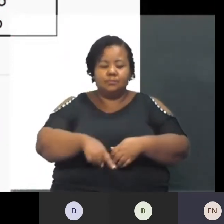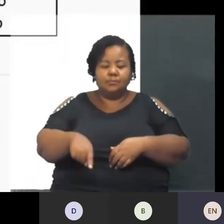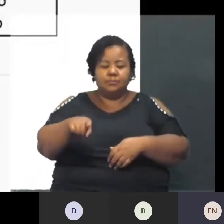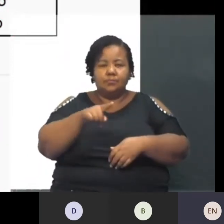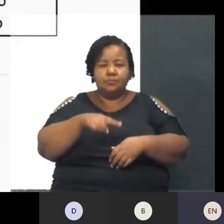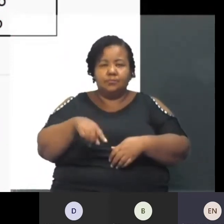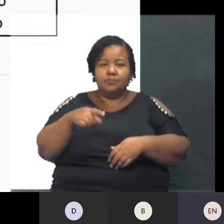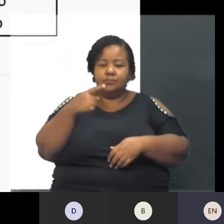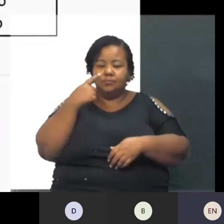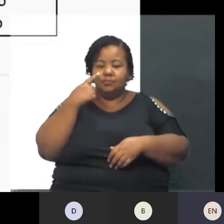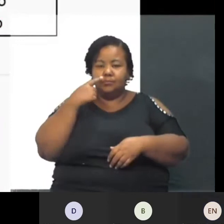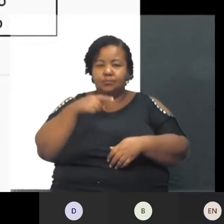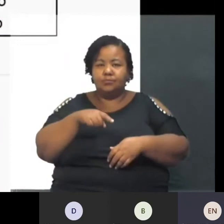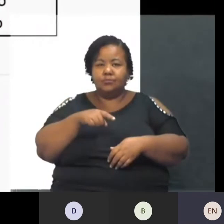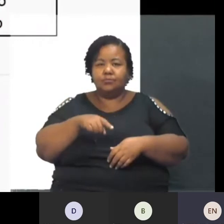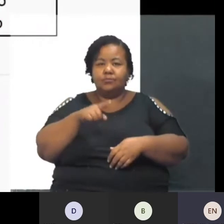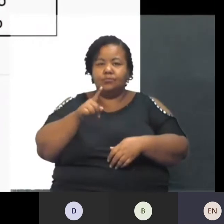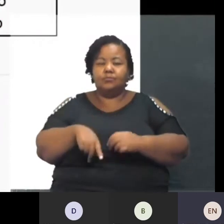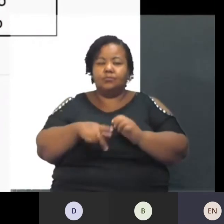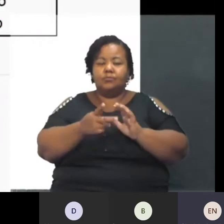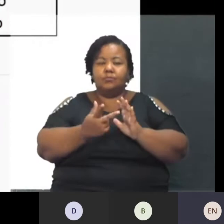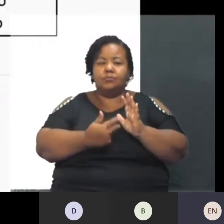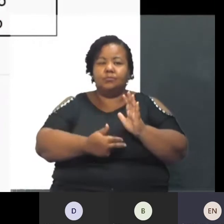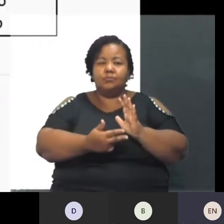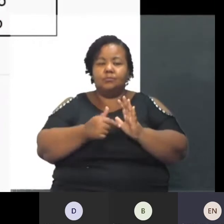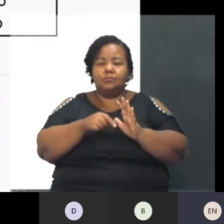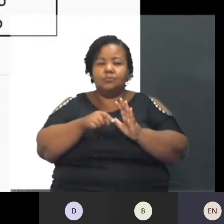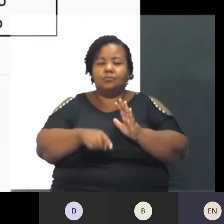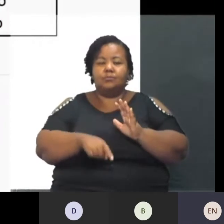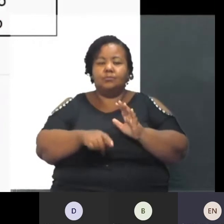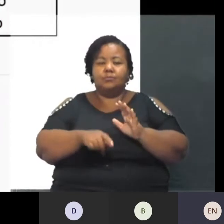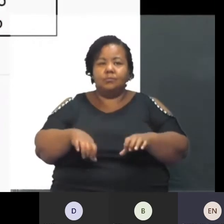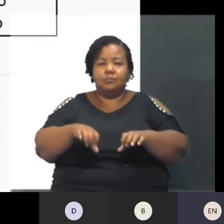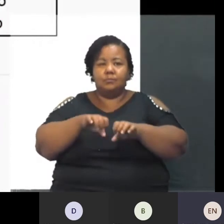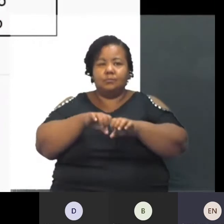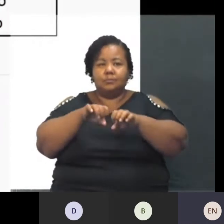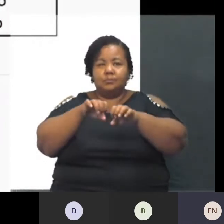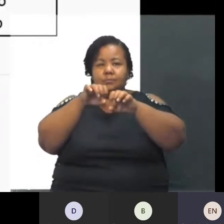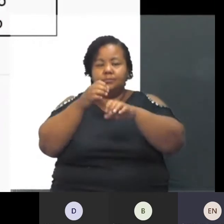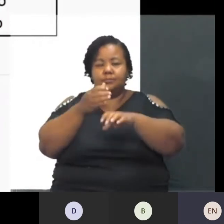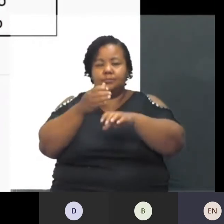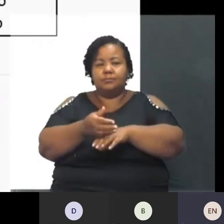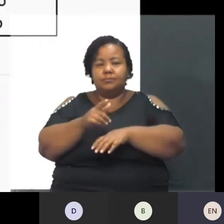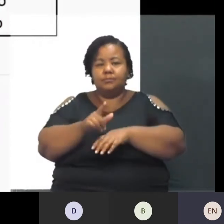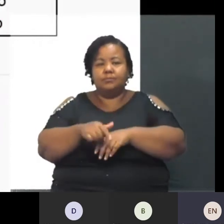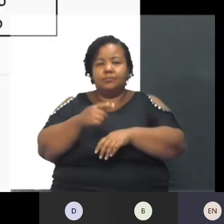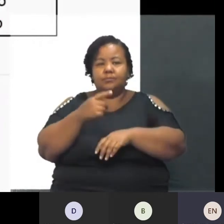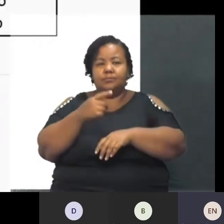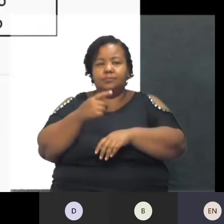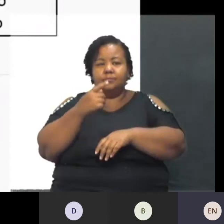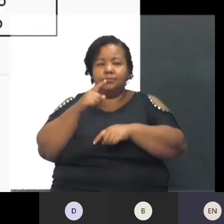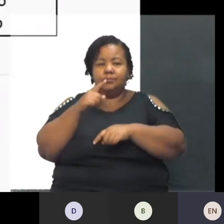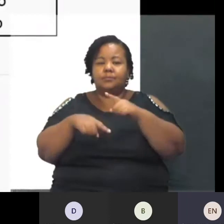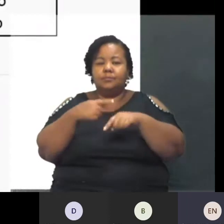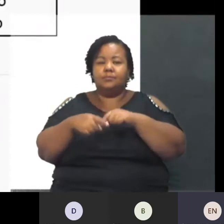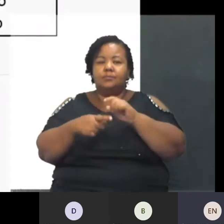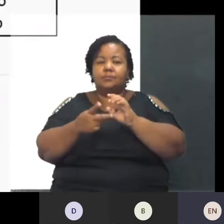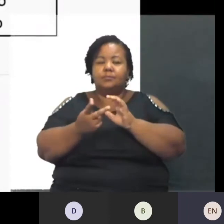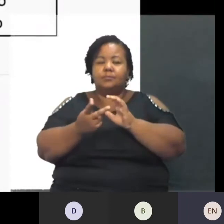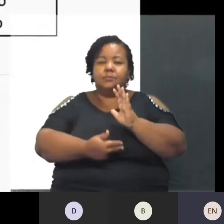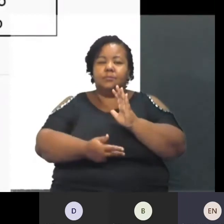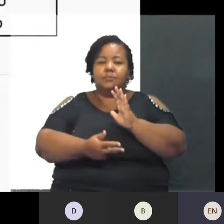irá identificar e desenhar as estruturas do tecido cartilaginoso. Então, após desenhar o